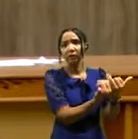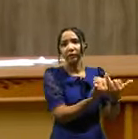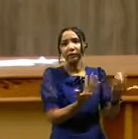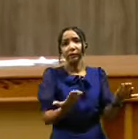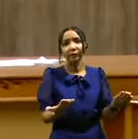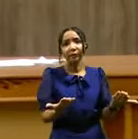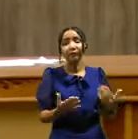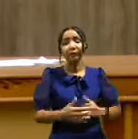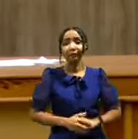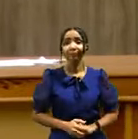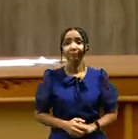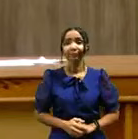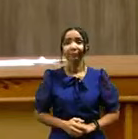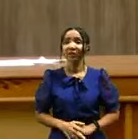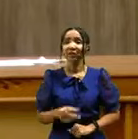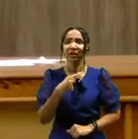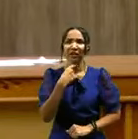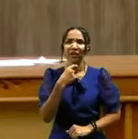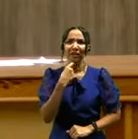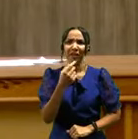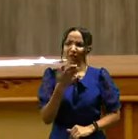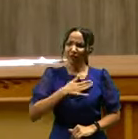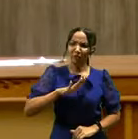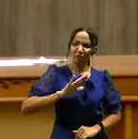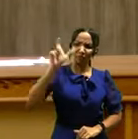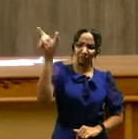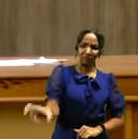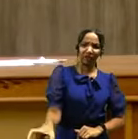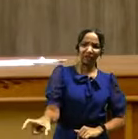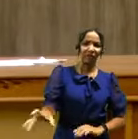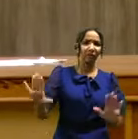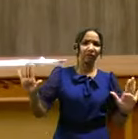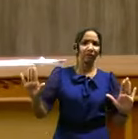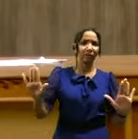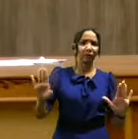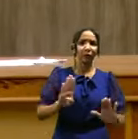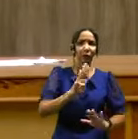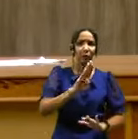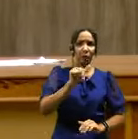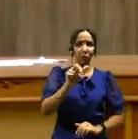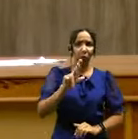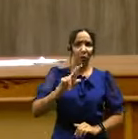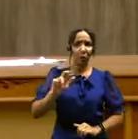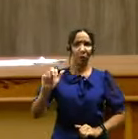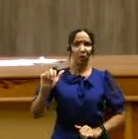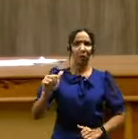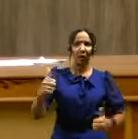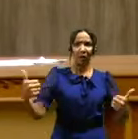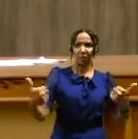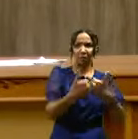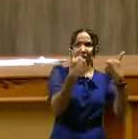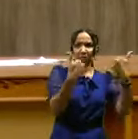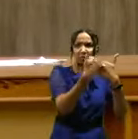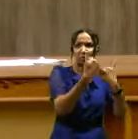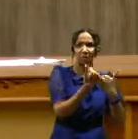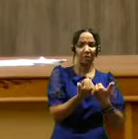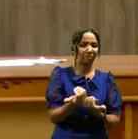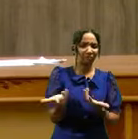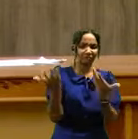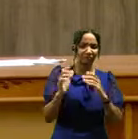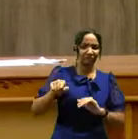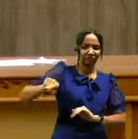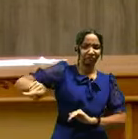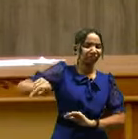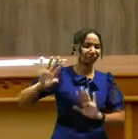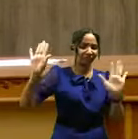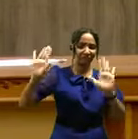igreja no bar Ninguém quer ele e lá fora é o seguinte se tu for tentar entrar na malandragem aí